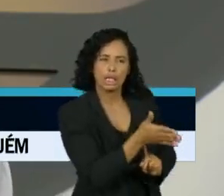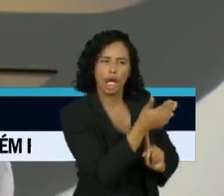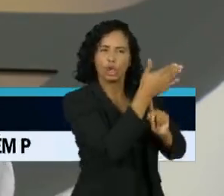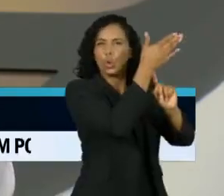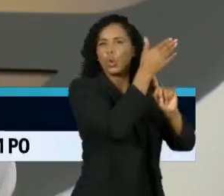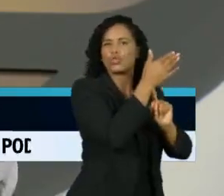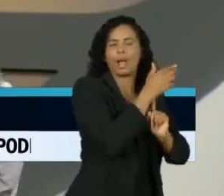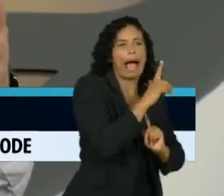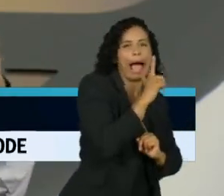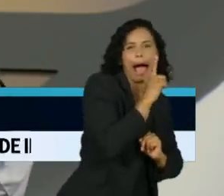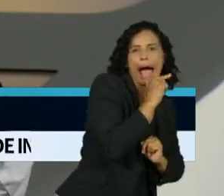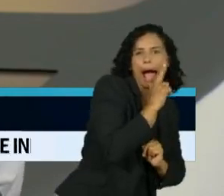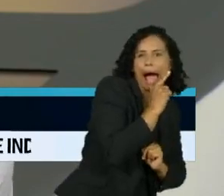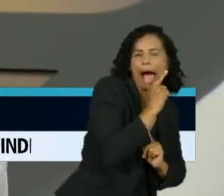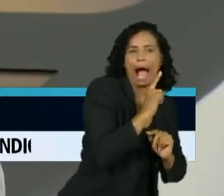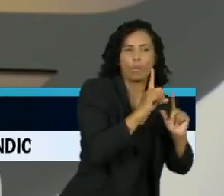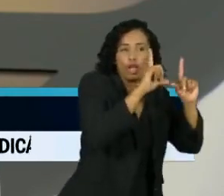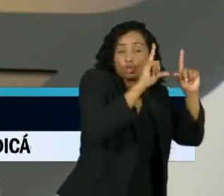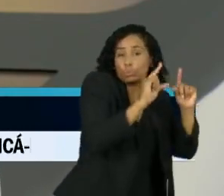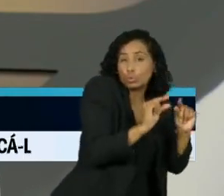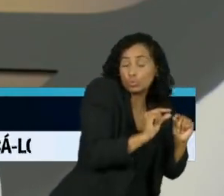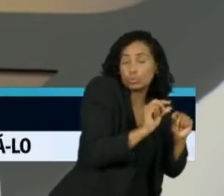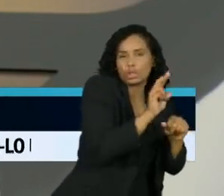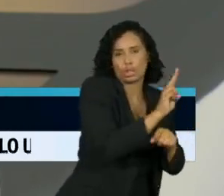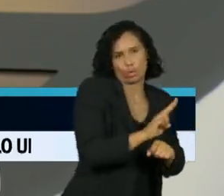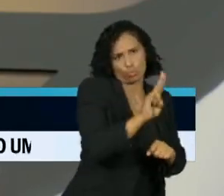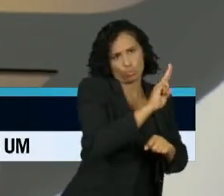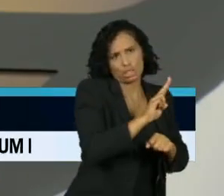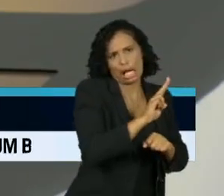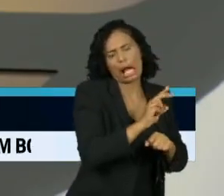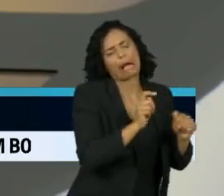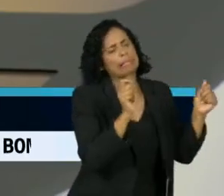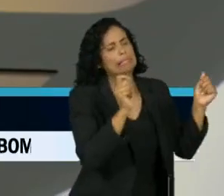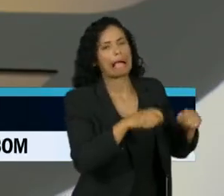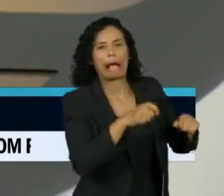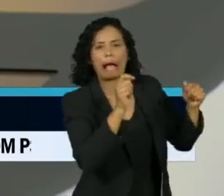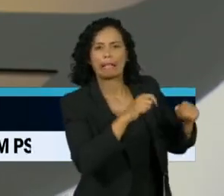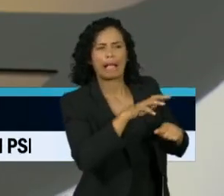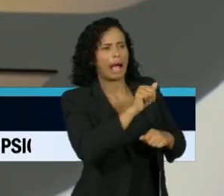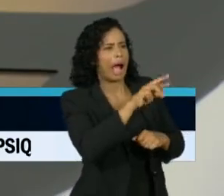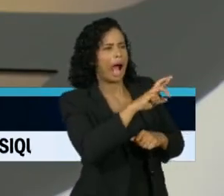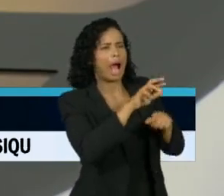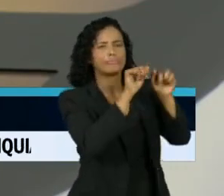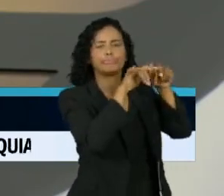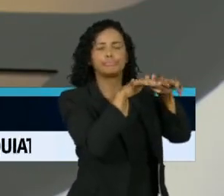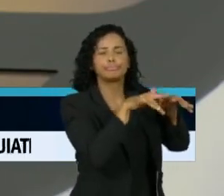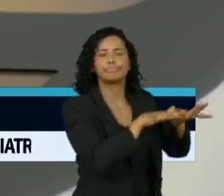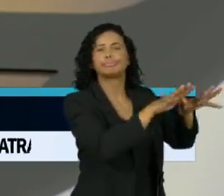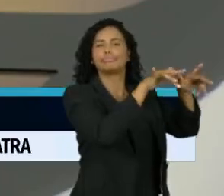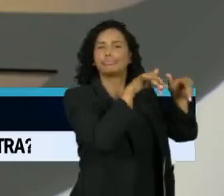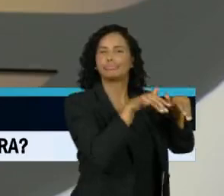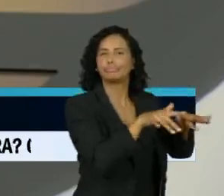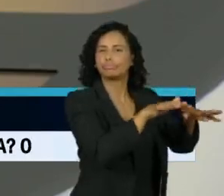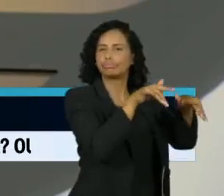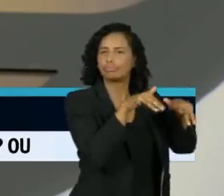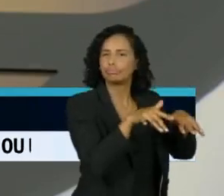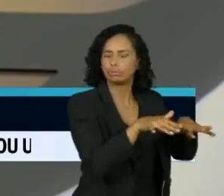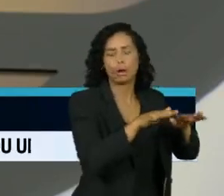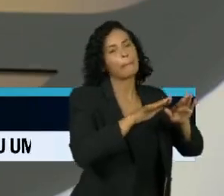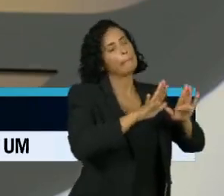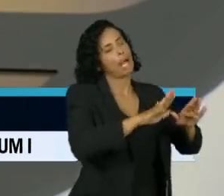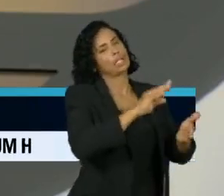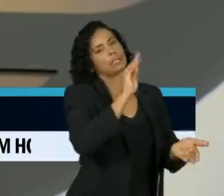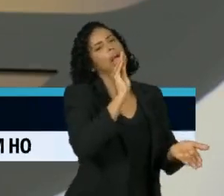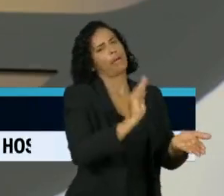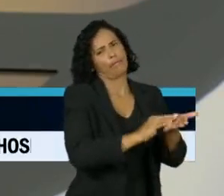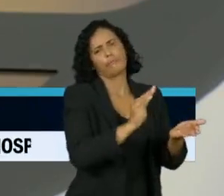de água, que resfria o ambiente sem necessariamente botar um ar-condicionado para funcionar, mas tem que ter